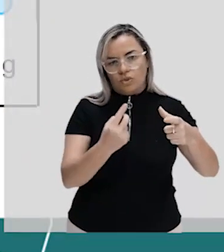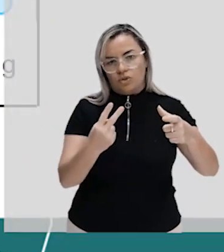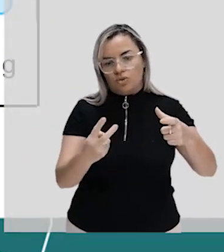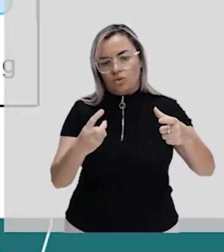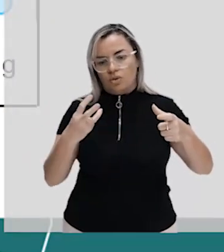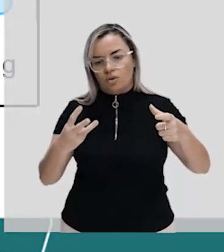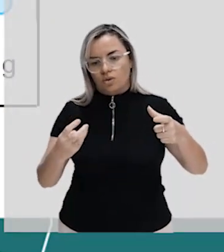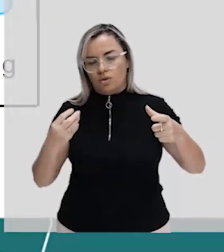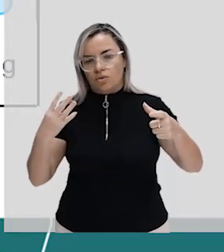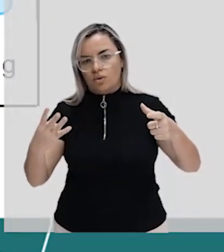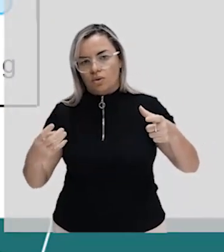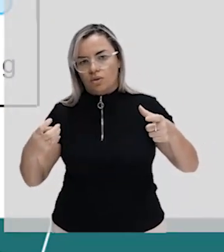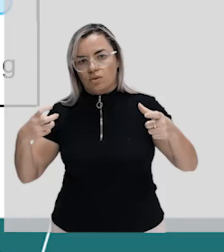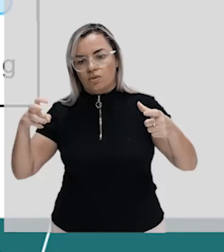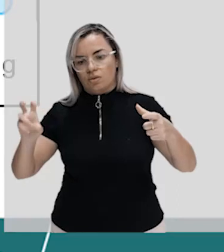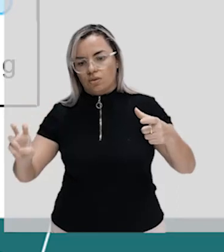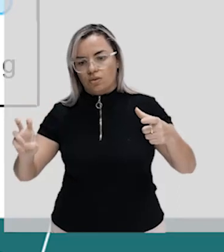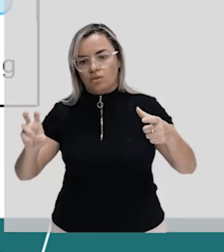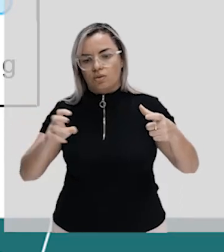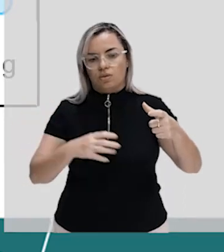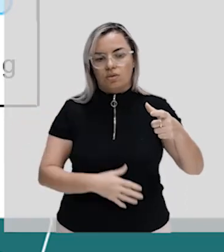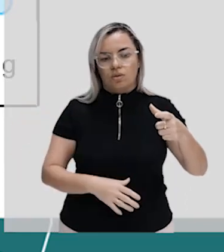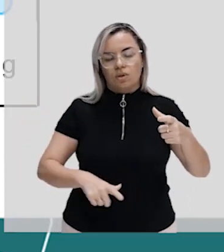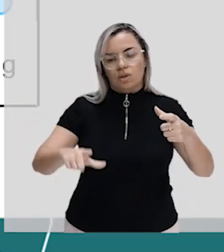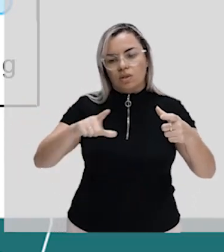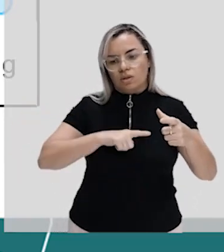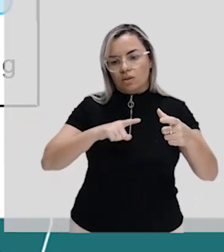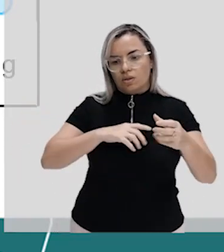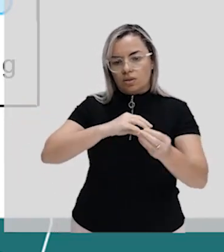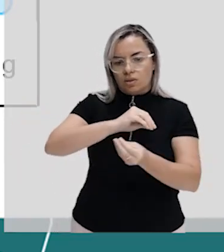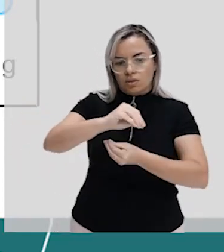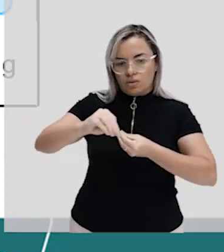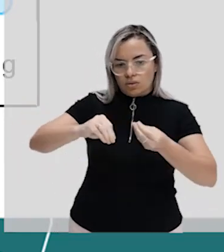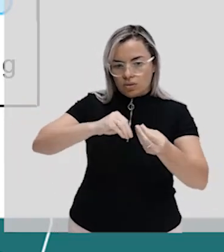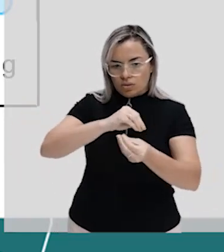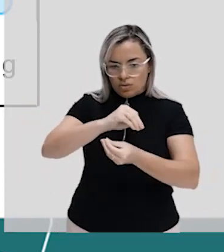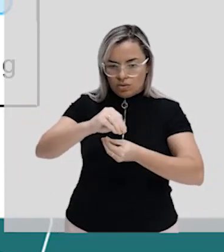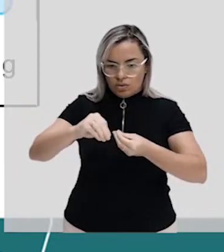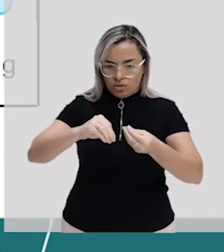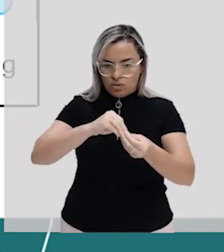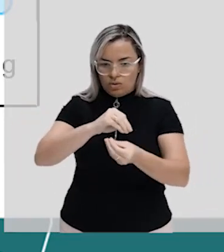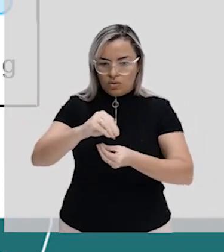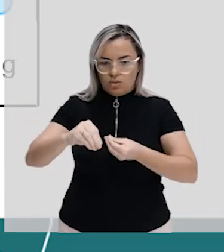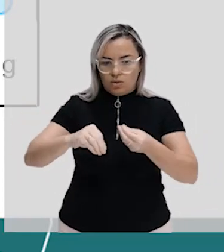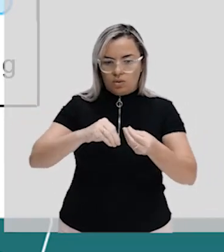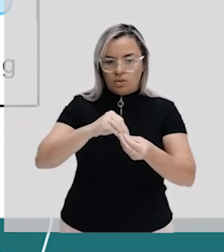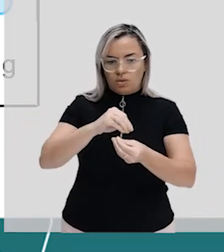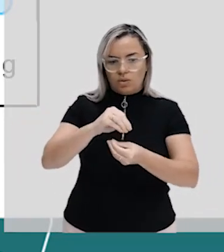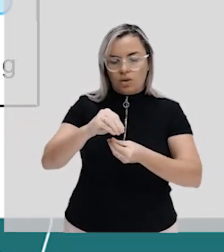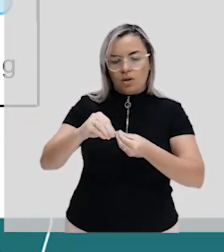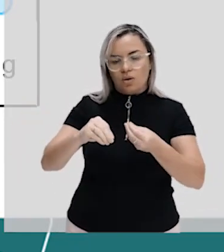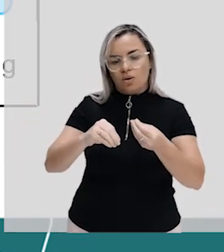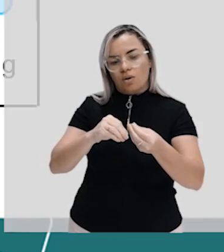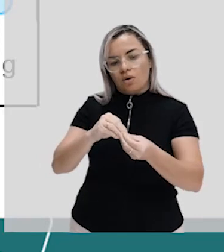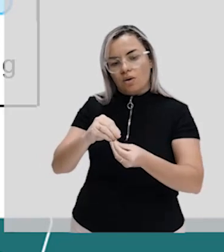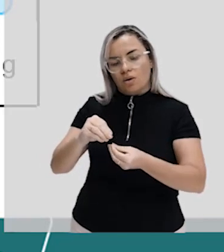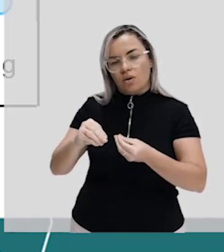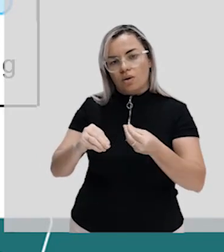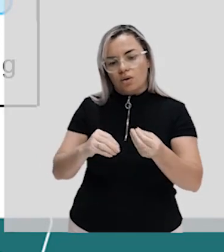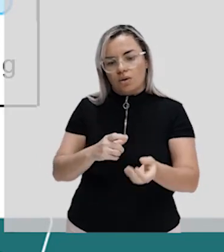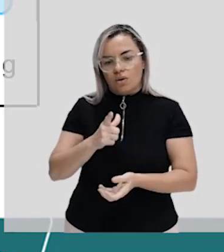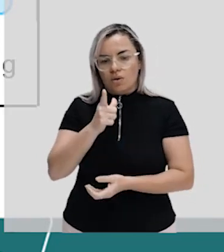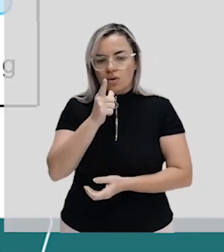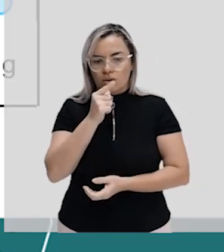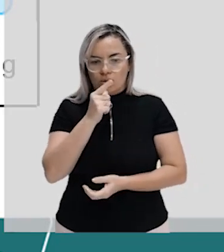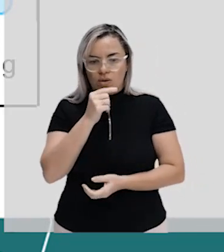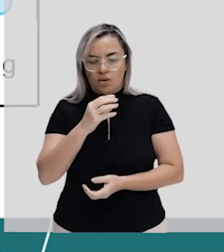4, 5, contendo soluções aquosas de cloreto de sódio. Soluções aquosas,